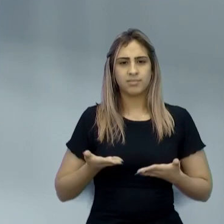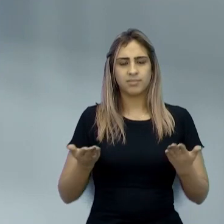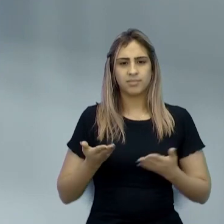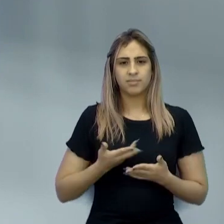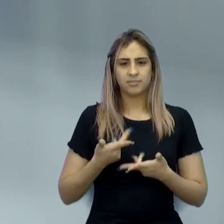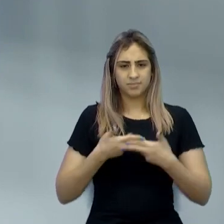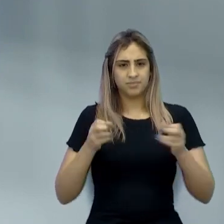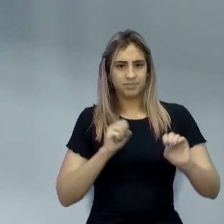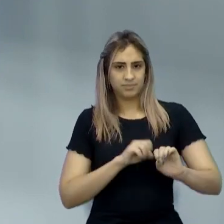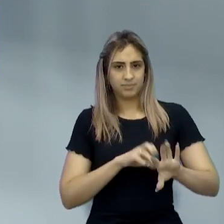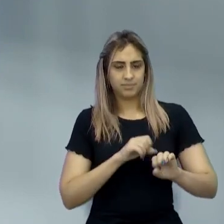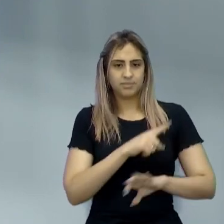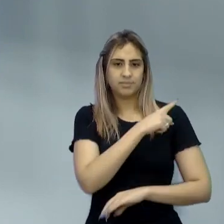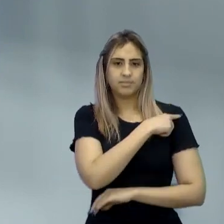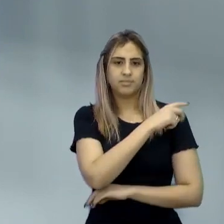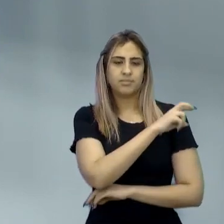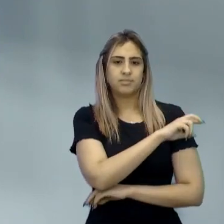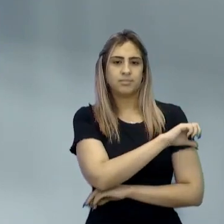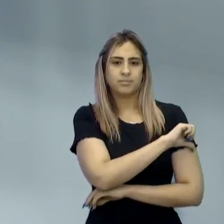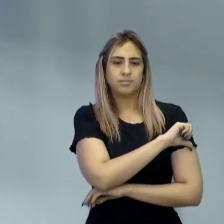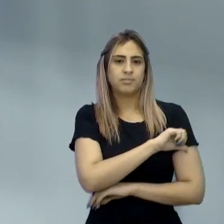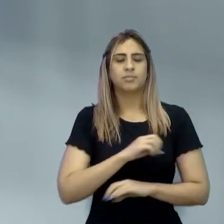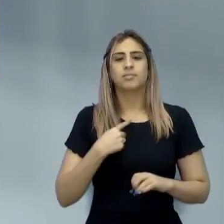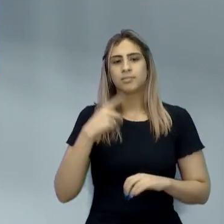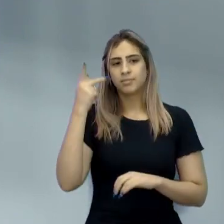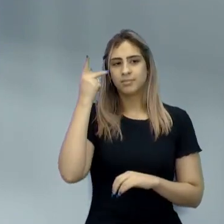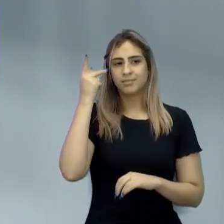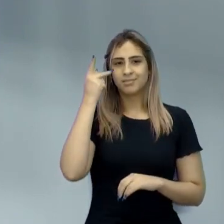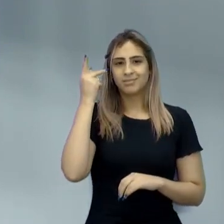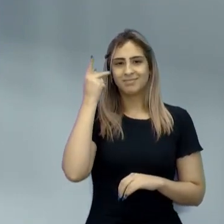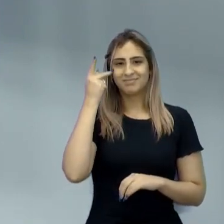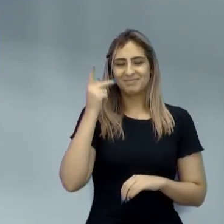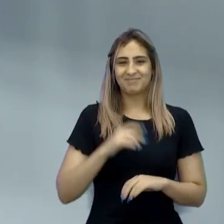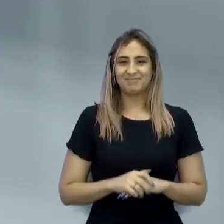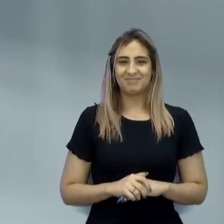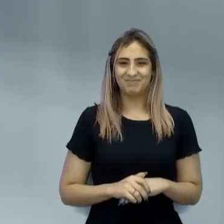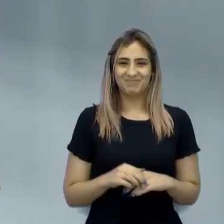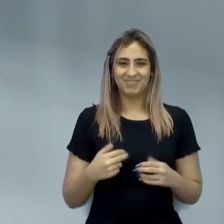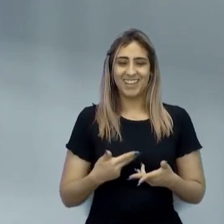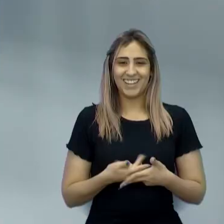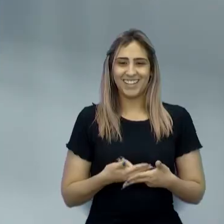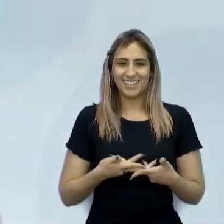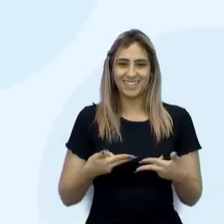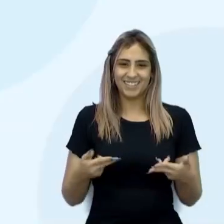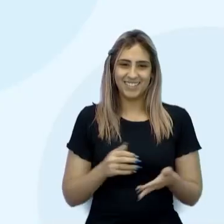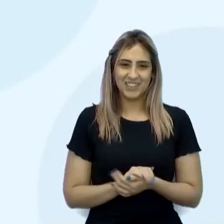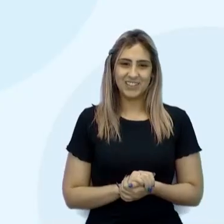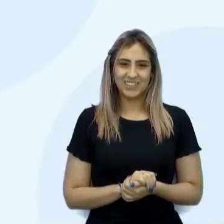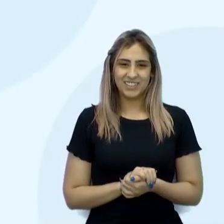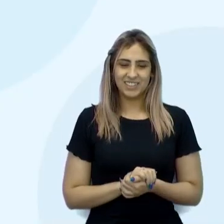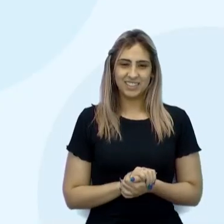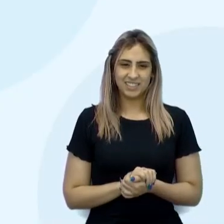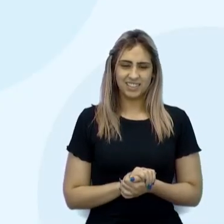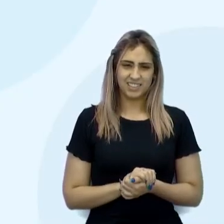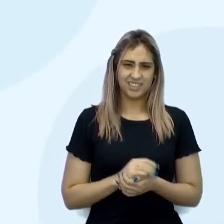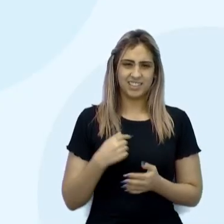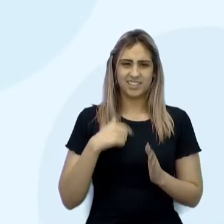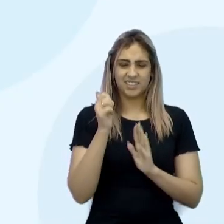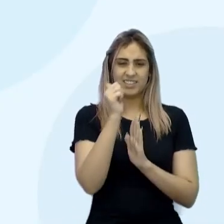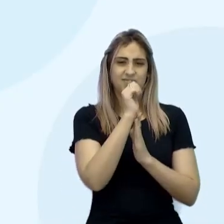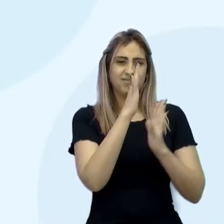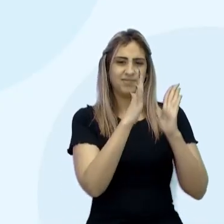novo ensino médio aqui do estado de São Paulo. Pedi para o diretor, nosso querido diretor, o Guilherme, colocar o título para vocês aí na aula,